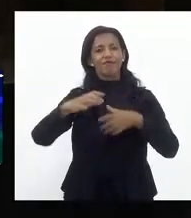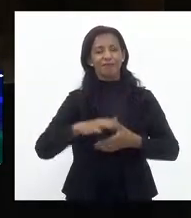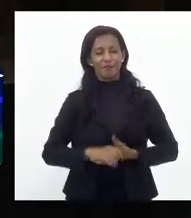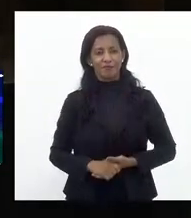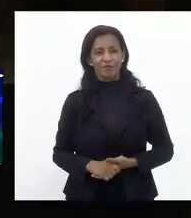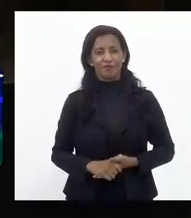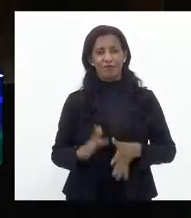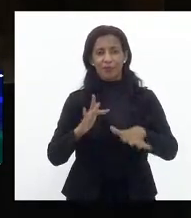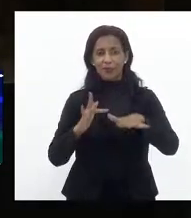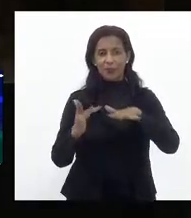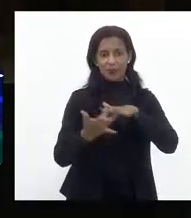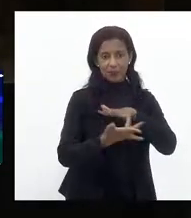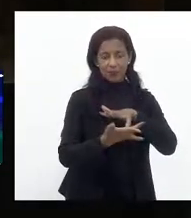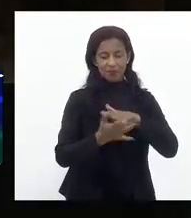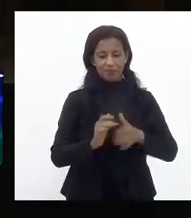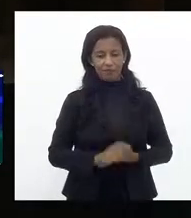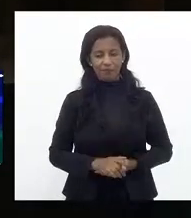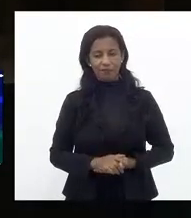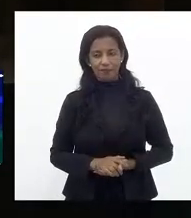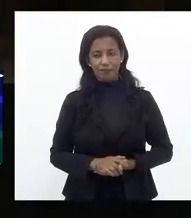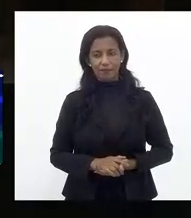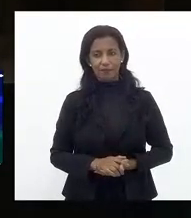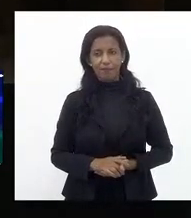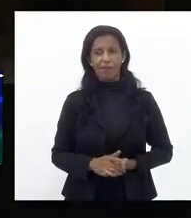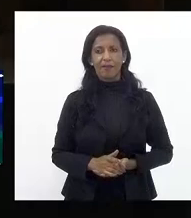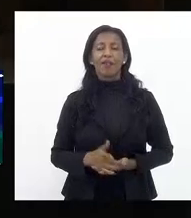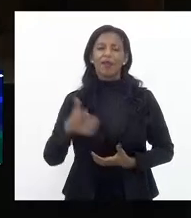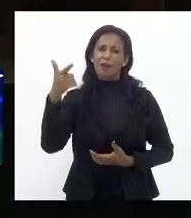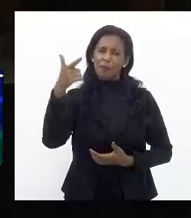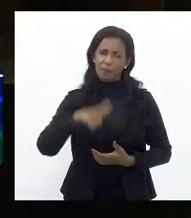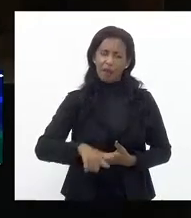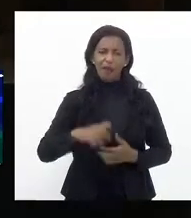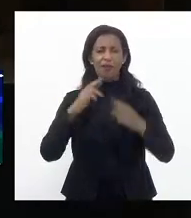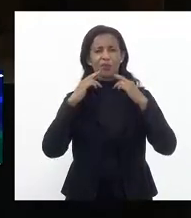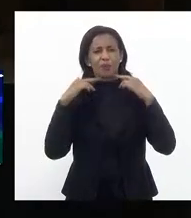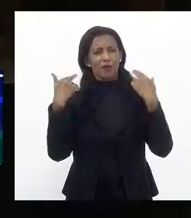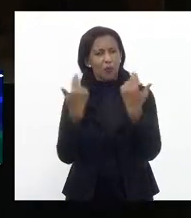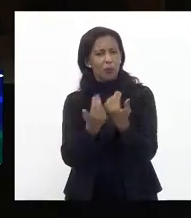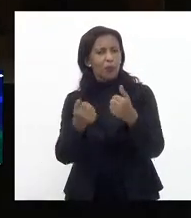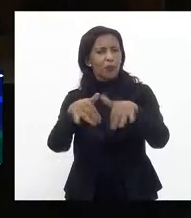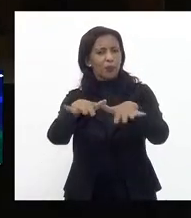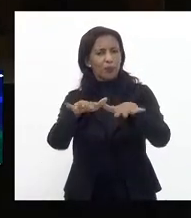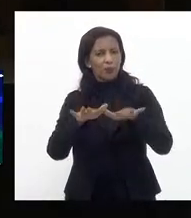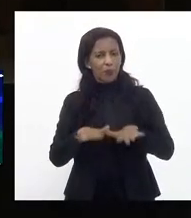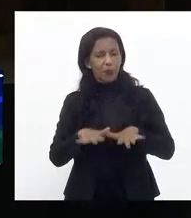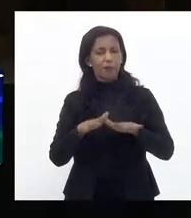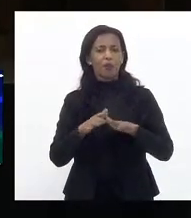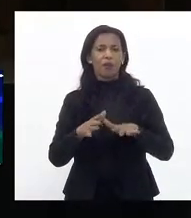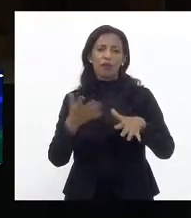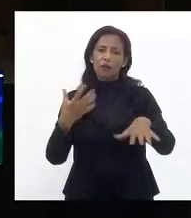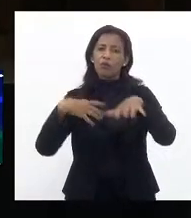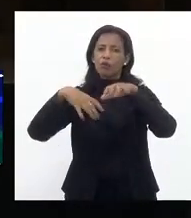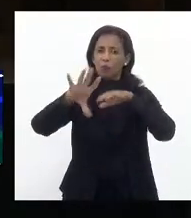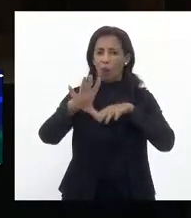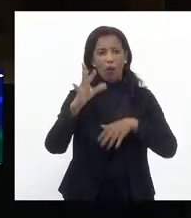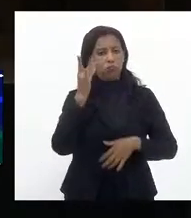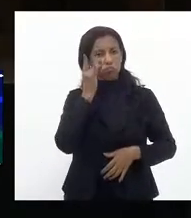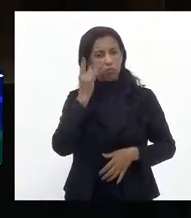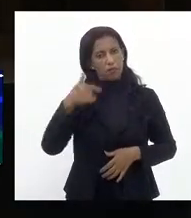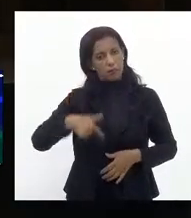sociais. Mais um dia acompanhando as audiências públicas, tanto virtual como